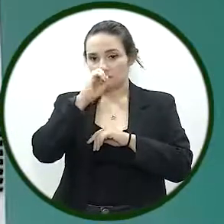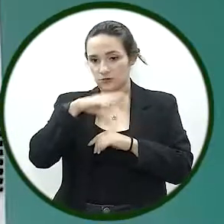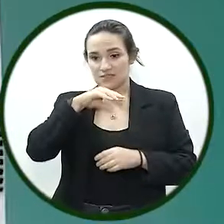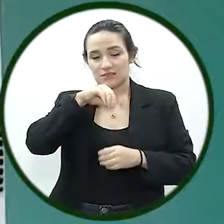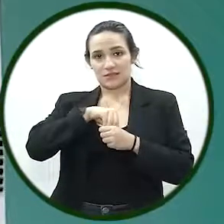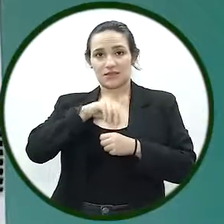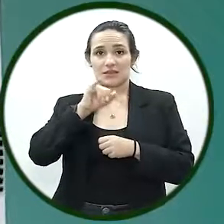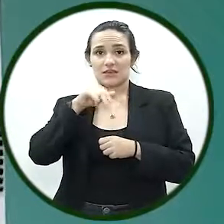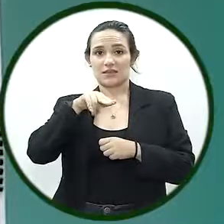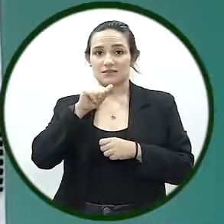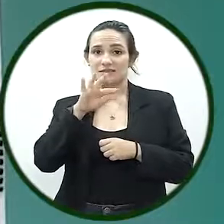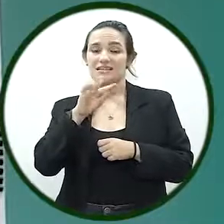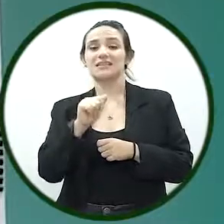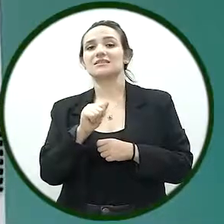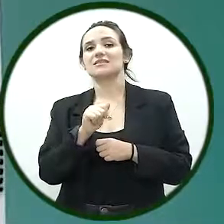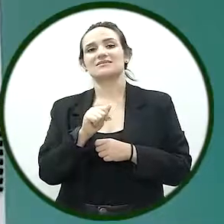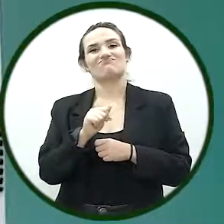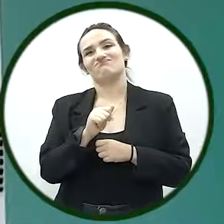por terra porque, veja bem,